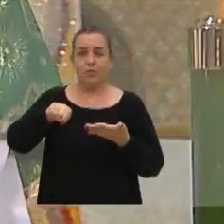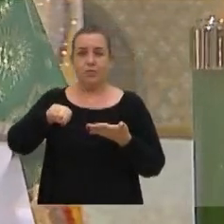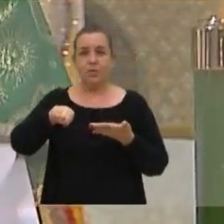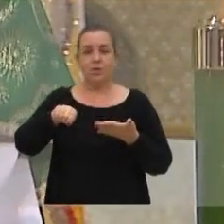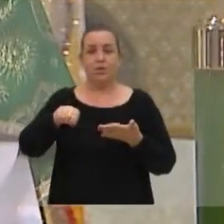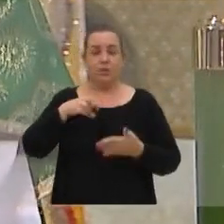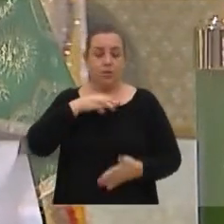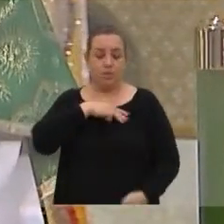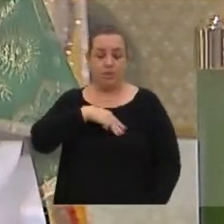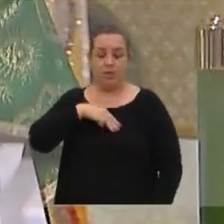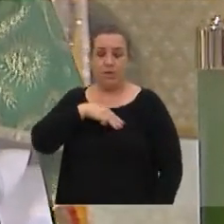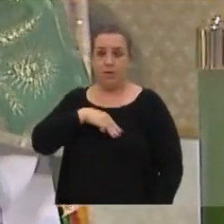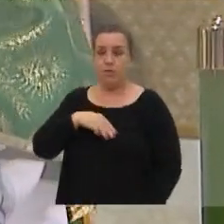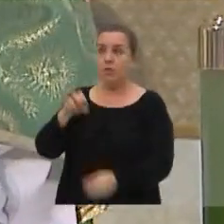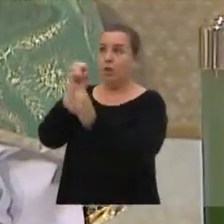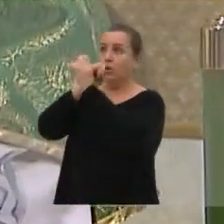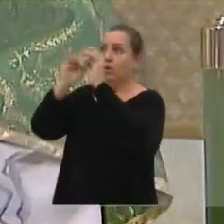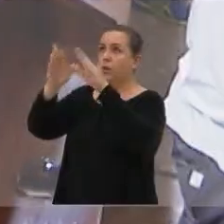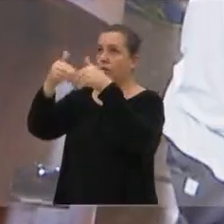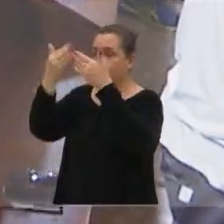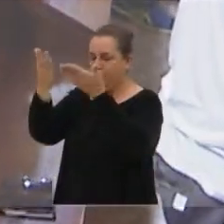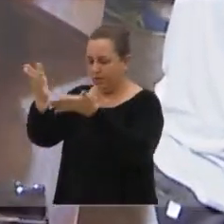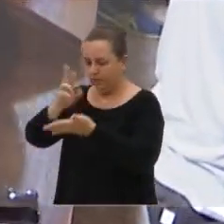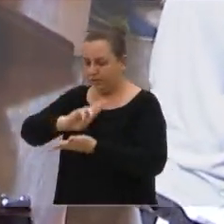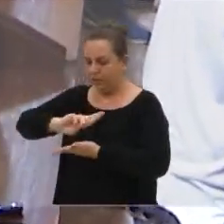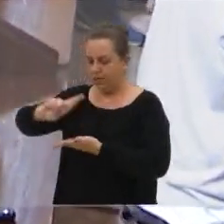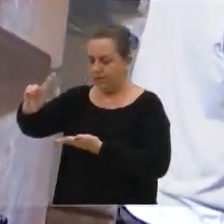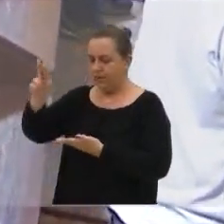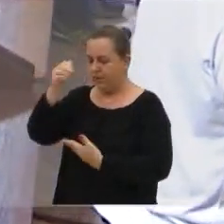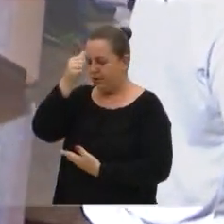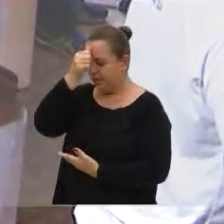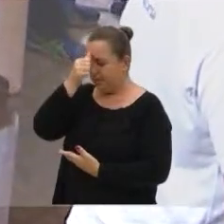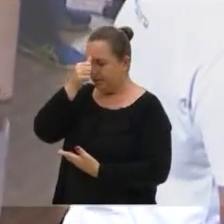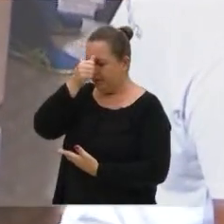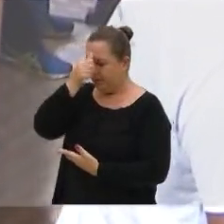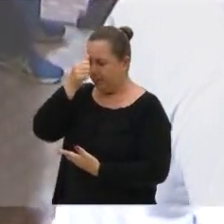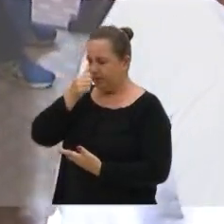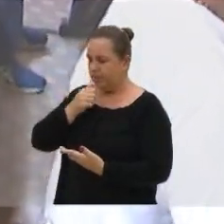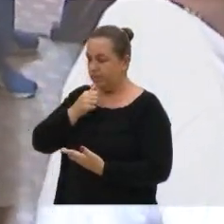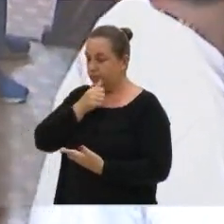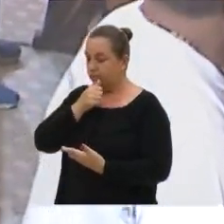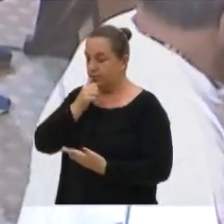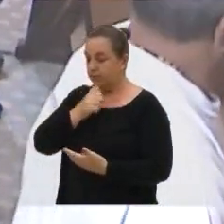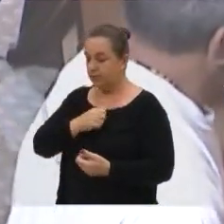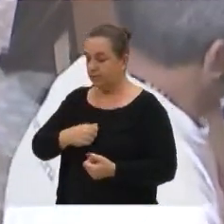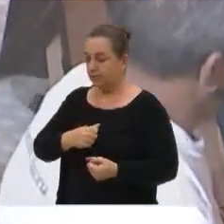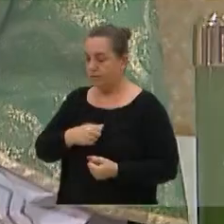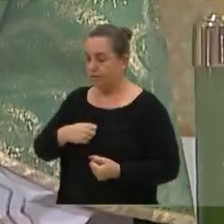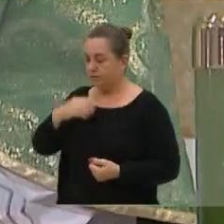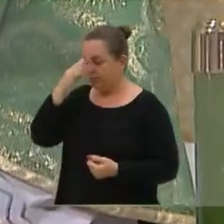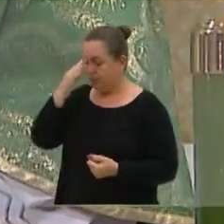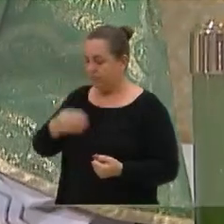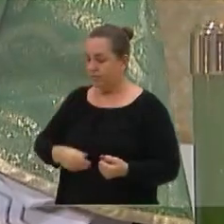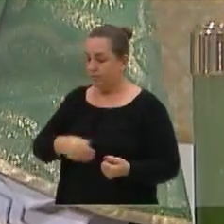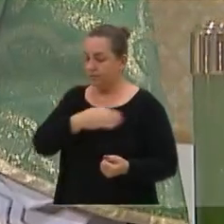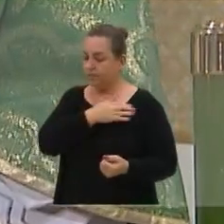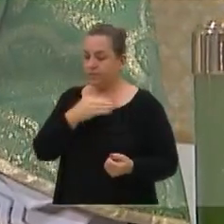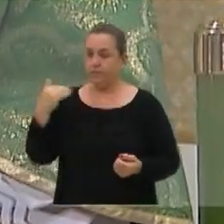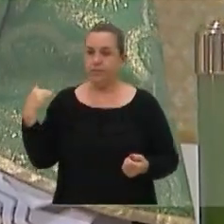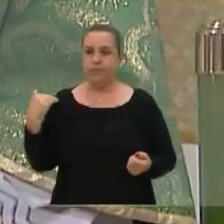segundo Mateus. Glória a vós, Senhor. Naquele